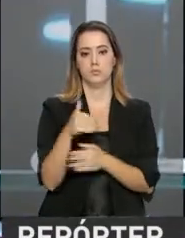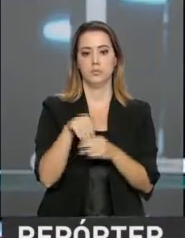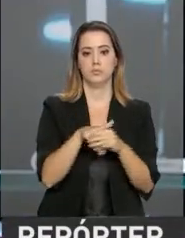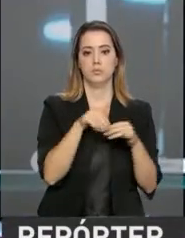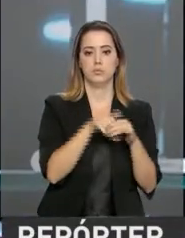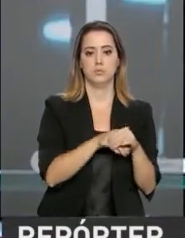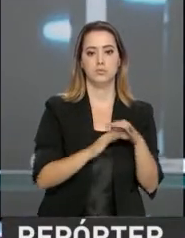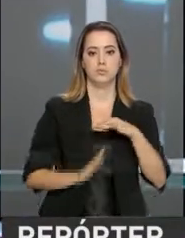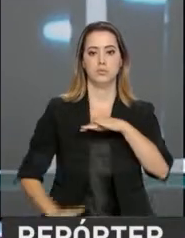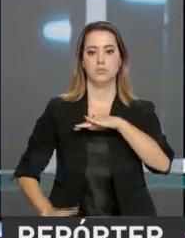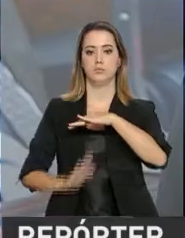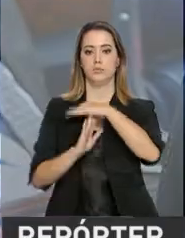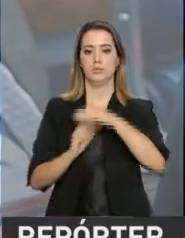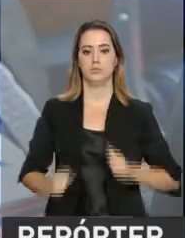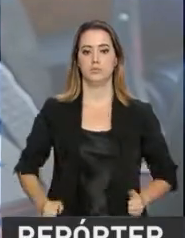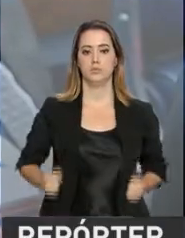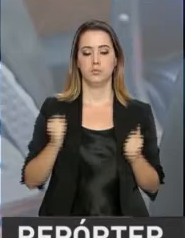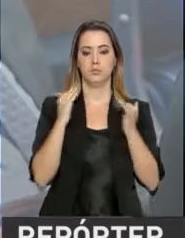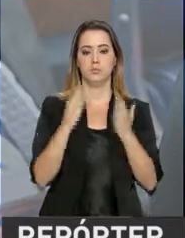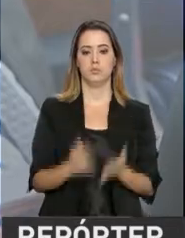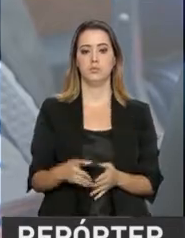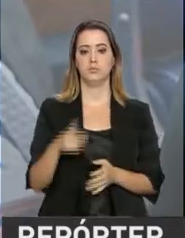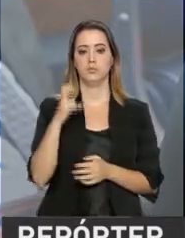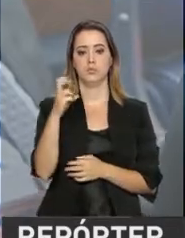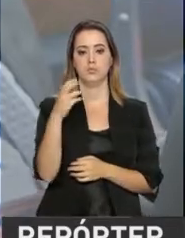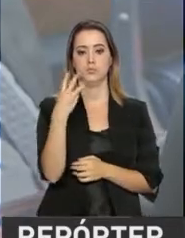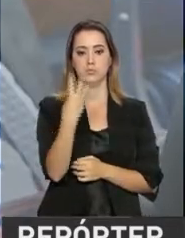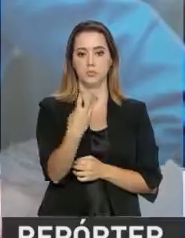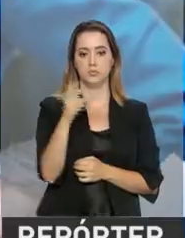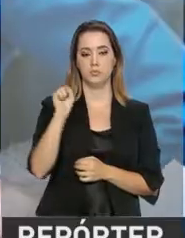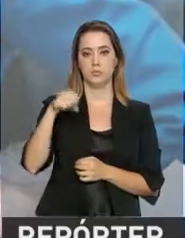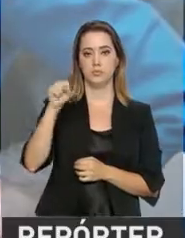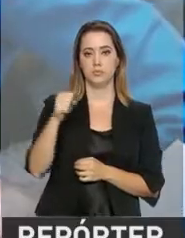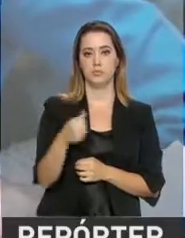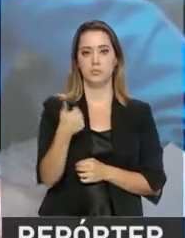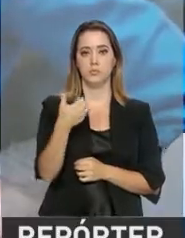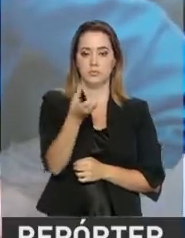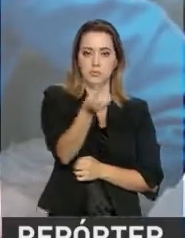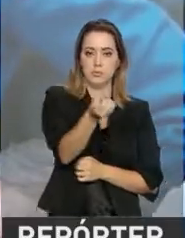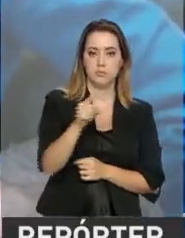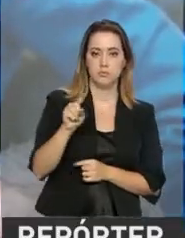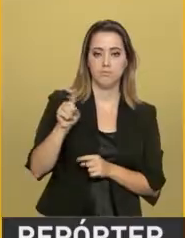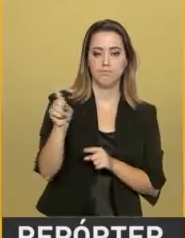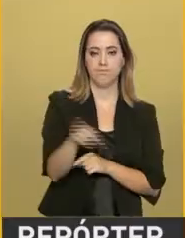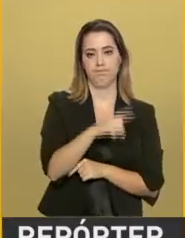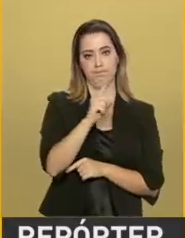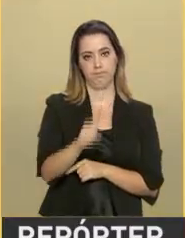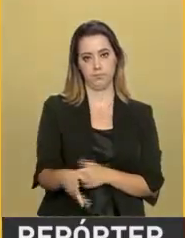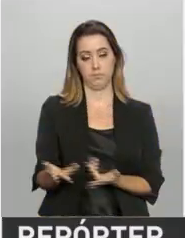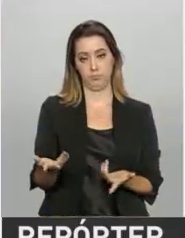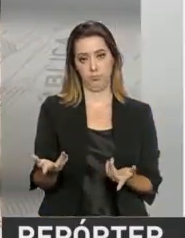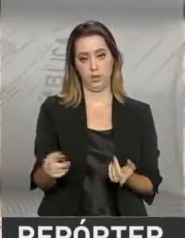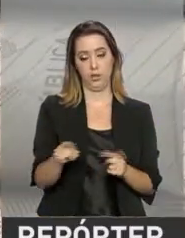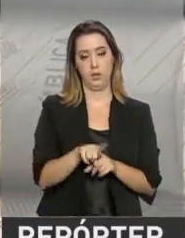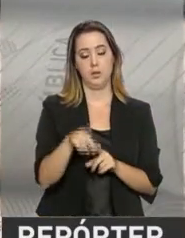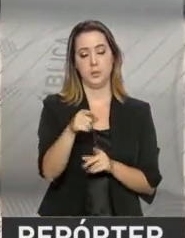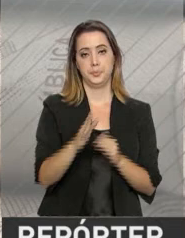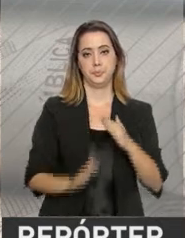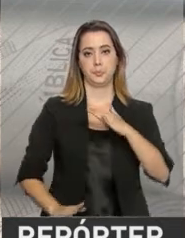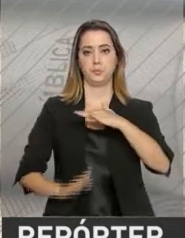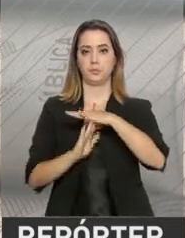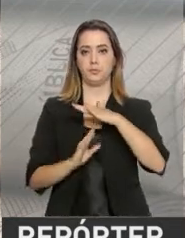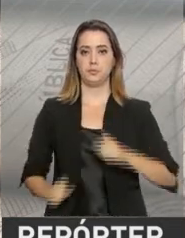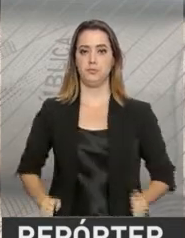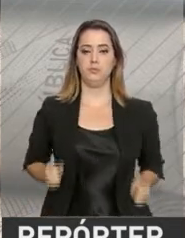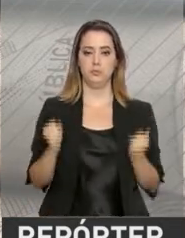para o aumento nos gastos públicos foram 53 votos favoráveis e 16 contrários à pec que limita o crescimento dos gastos